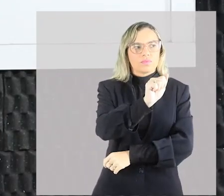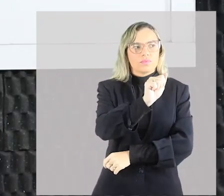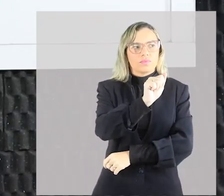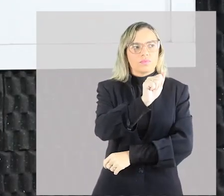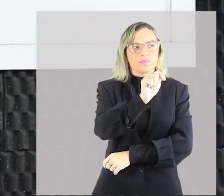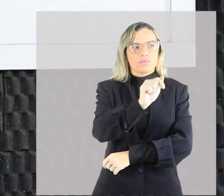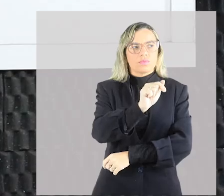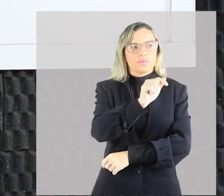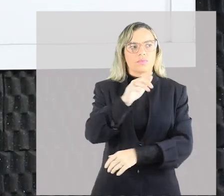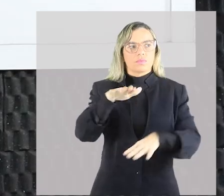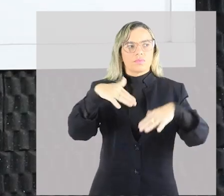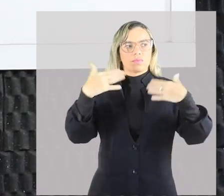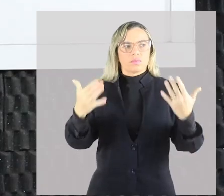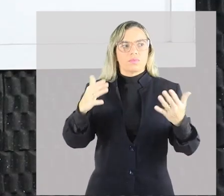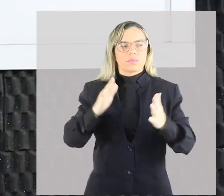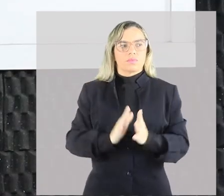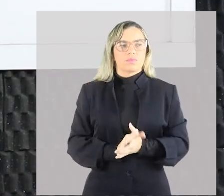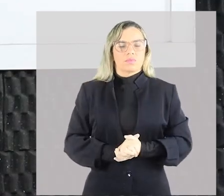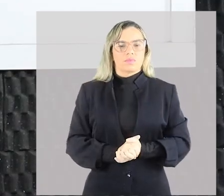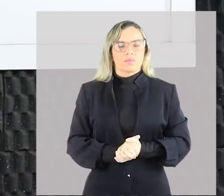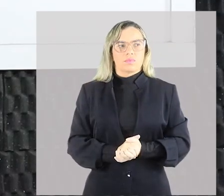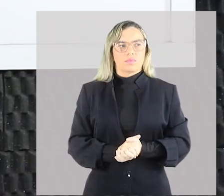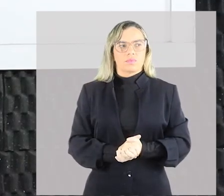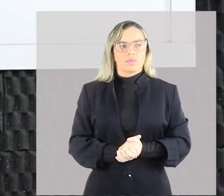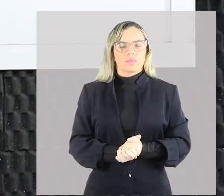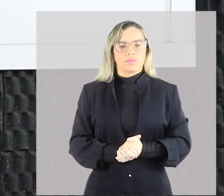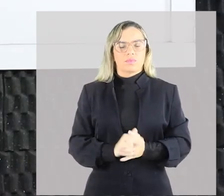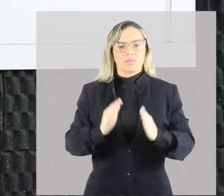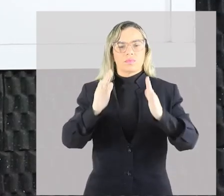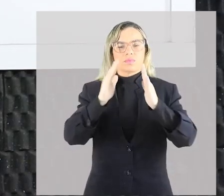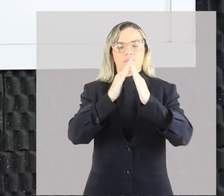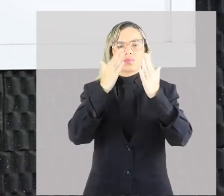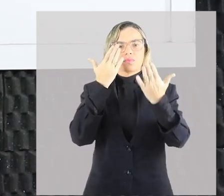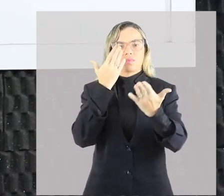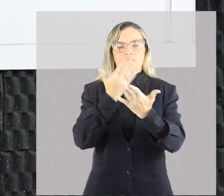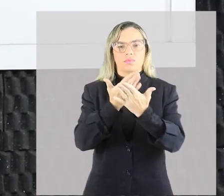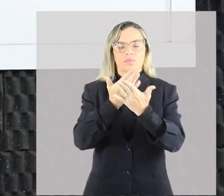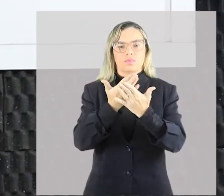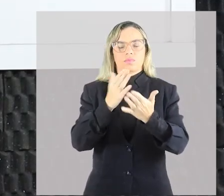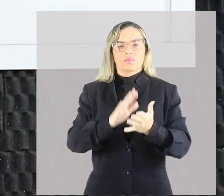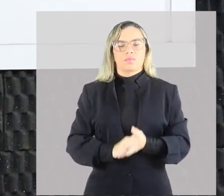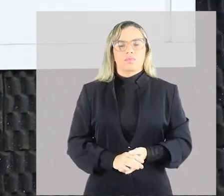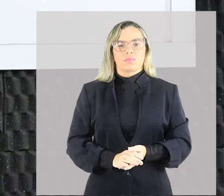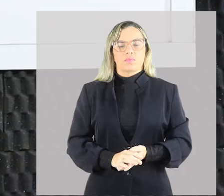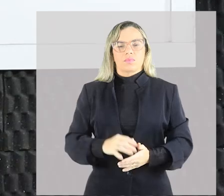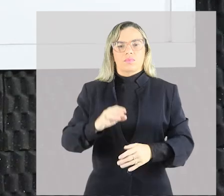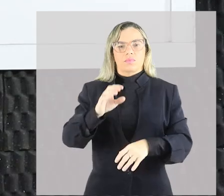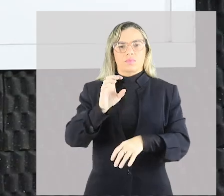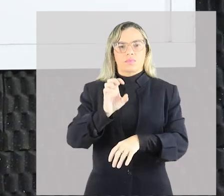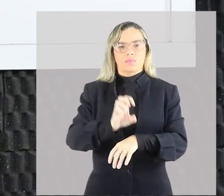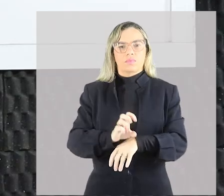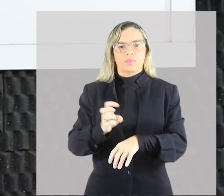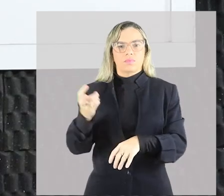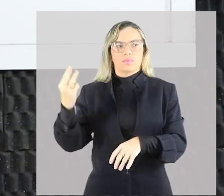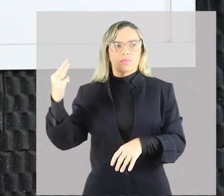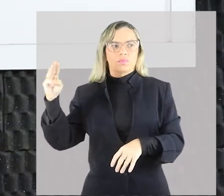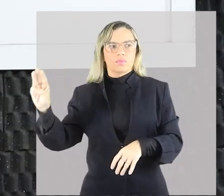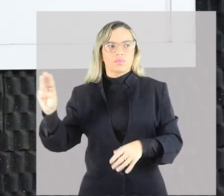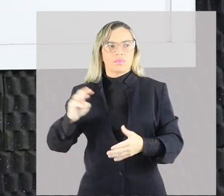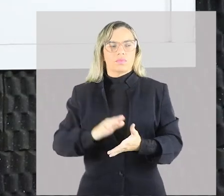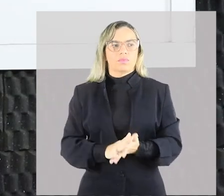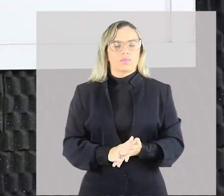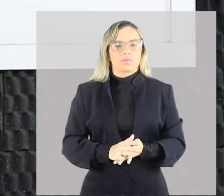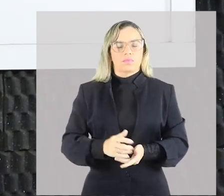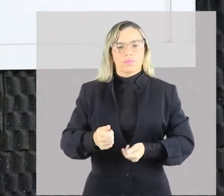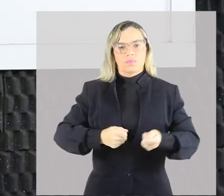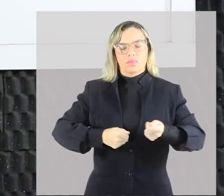pelas escolas do Estado. Escolas que são gerenciadas pelo Estado